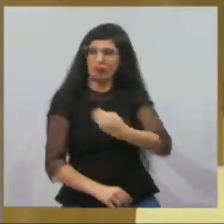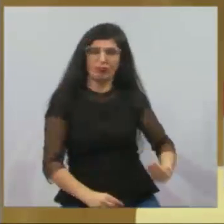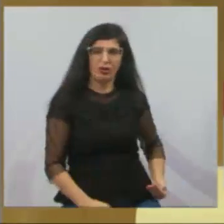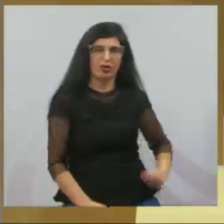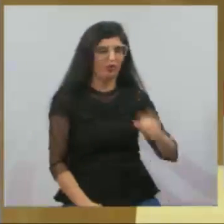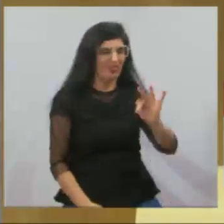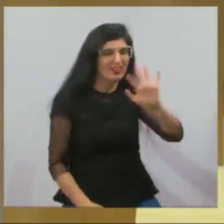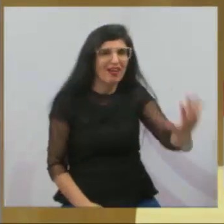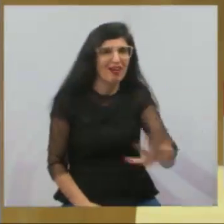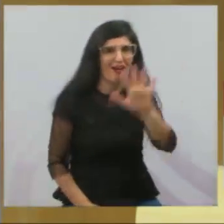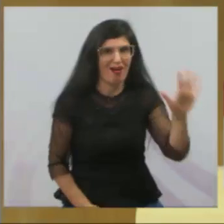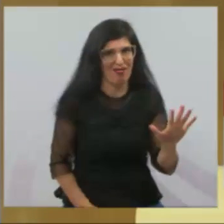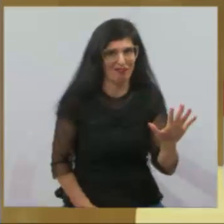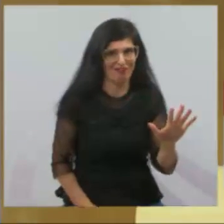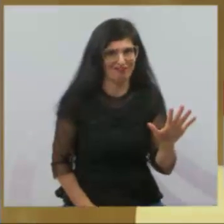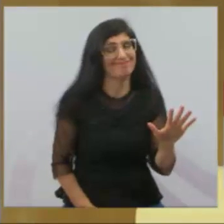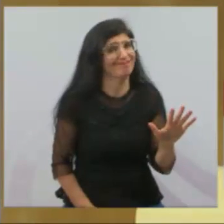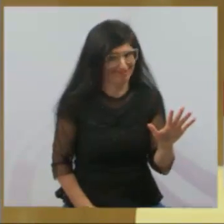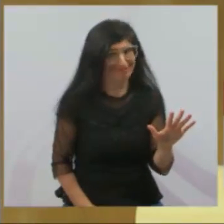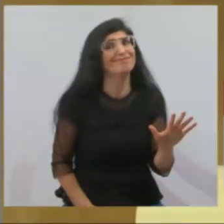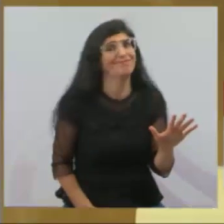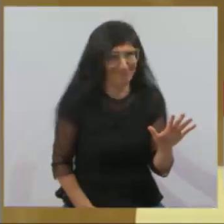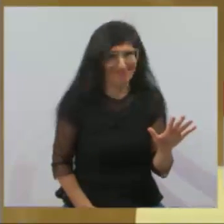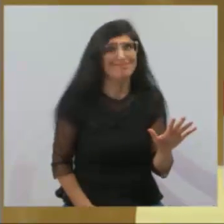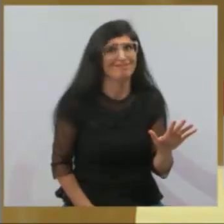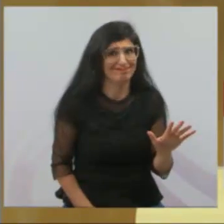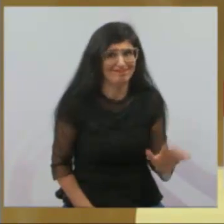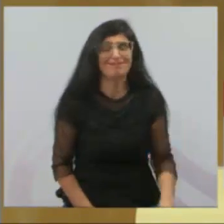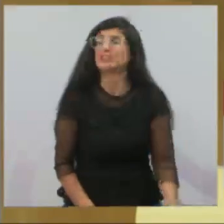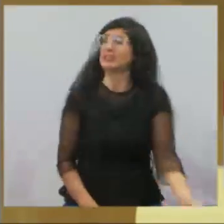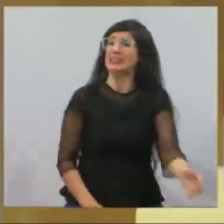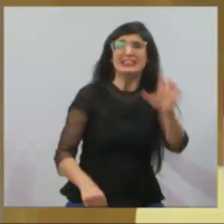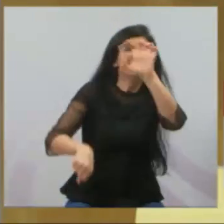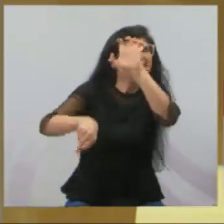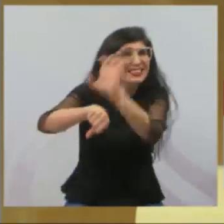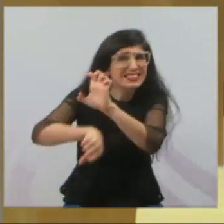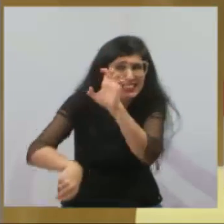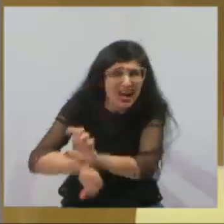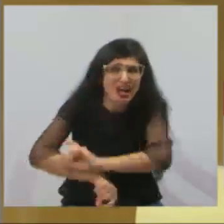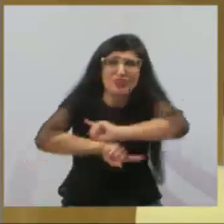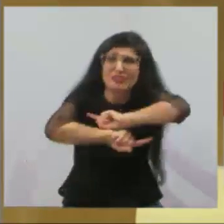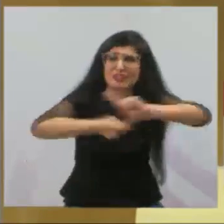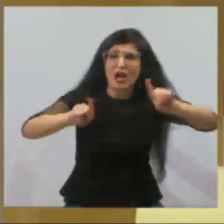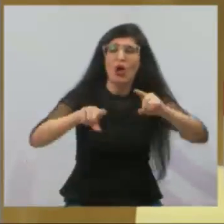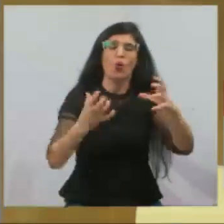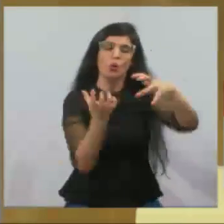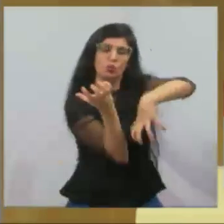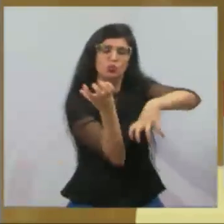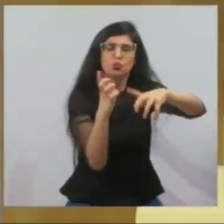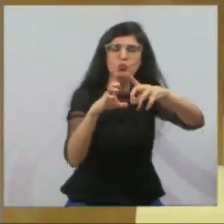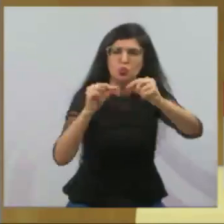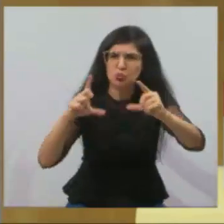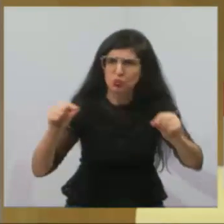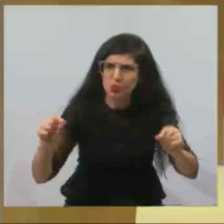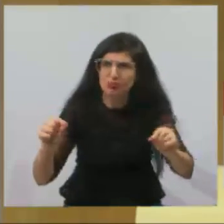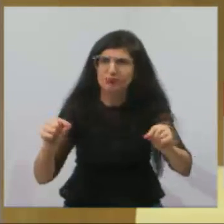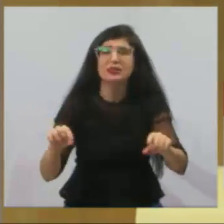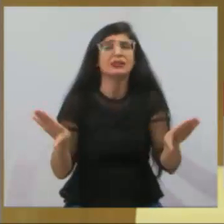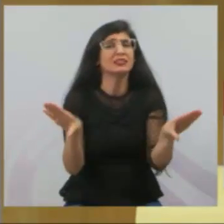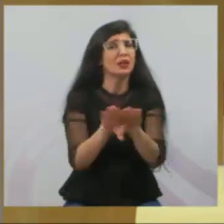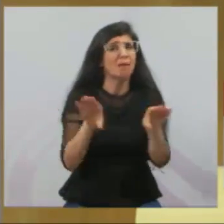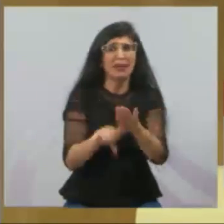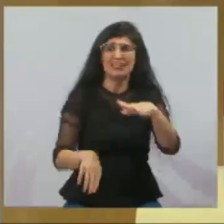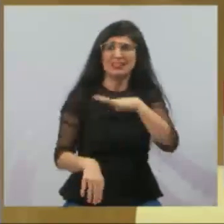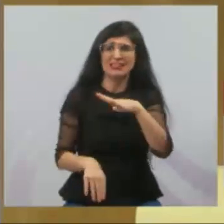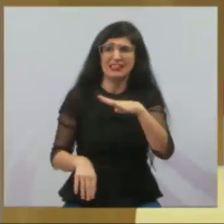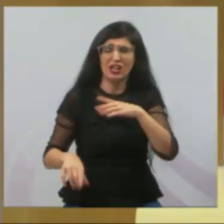É o governo federal que está falando isso, dizendo que nem os estados, nem o Distrito Federal e nem os